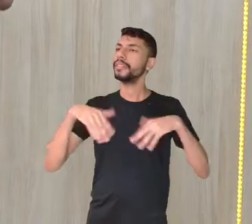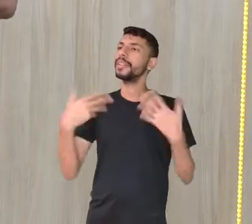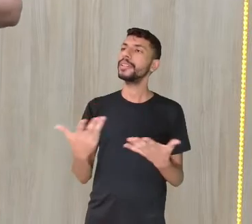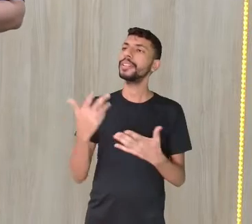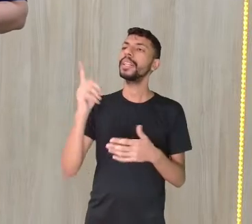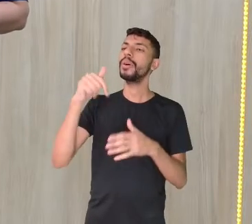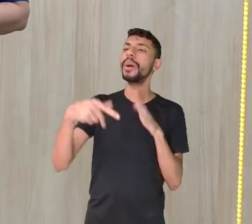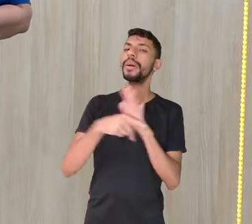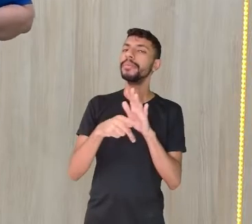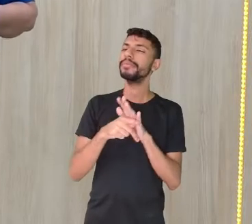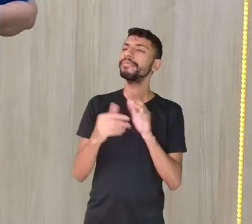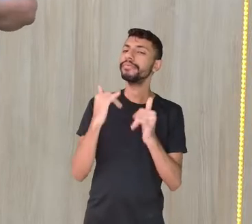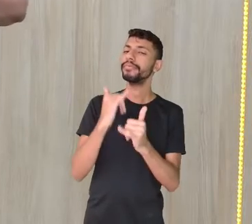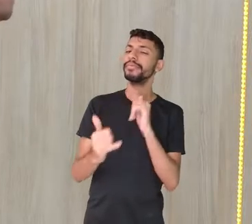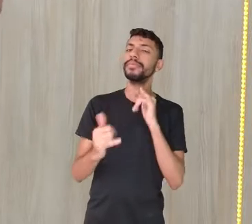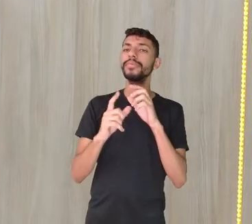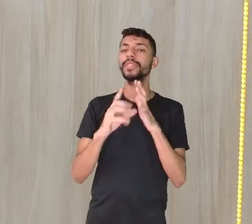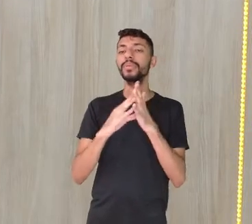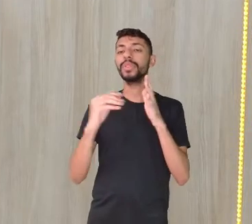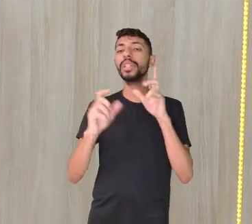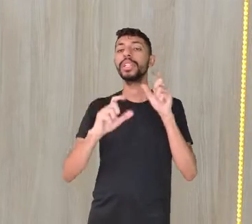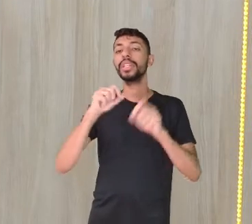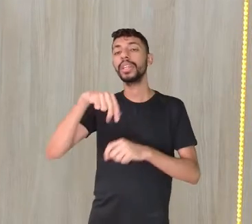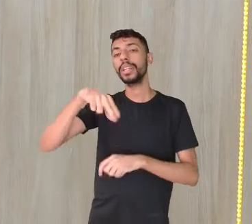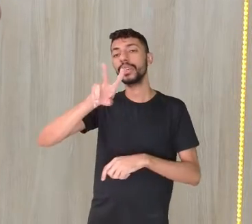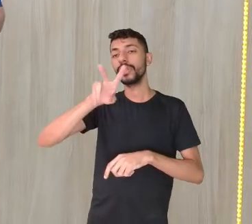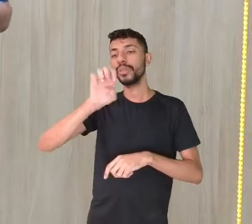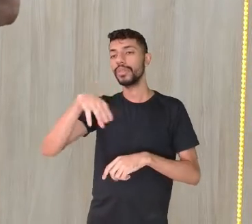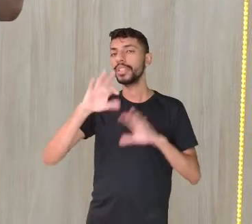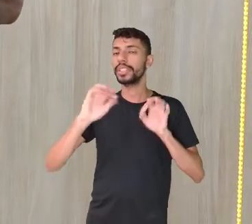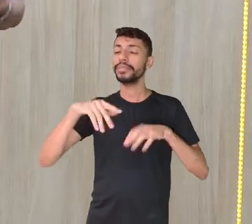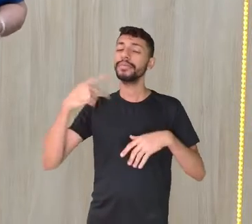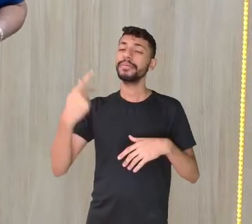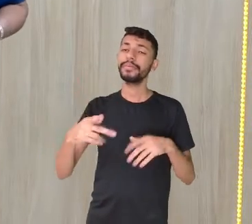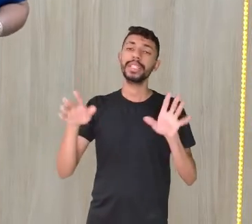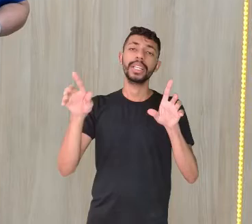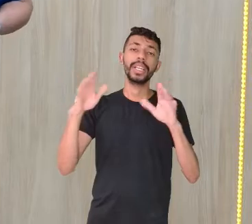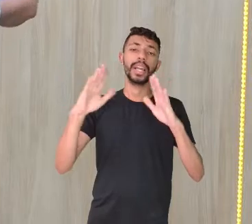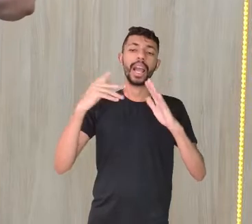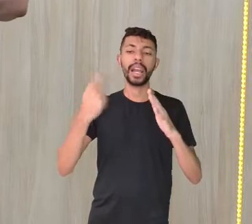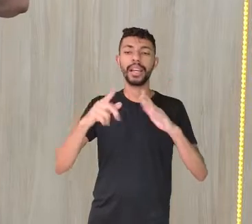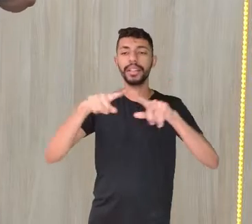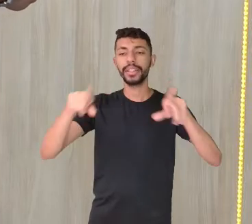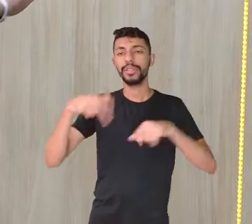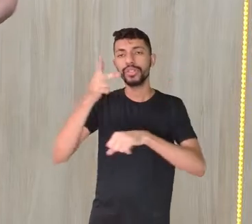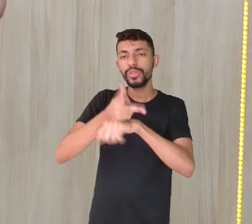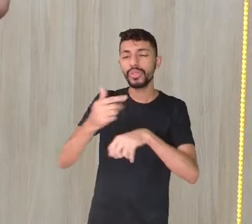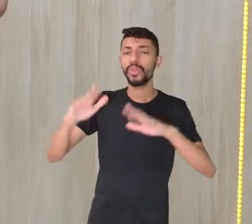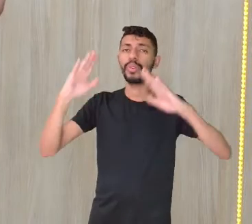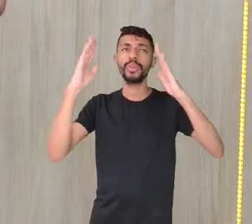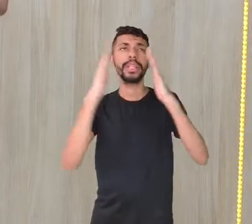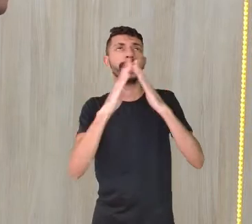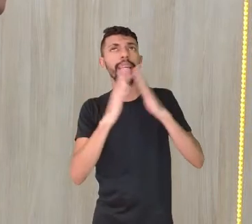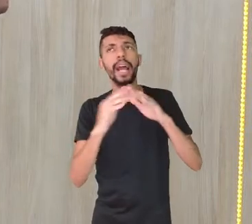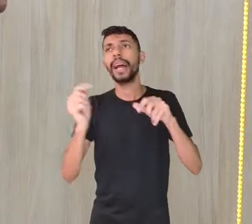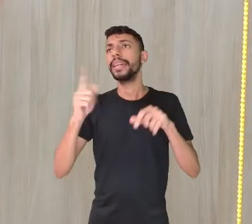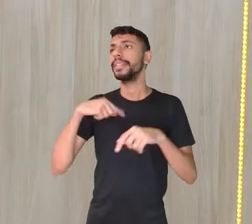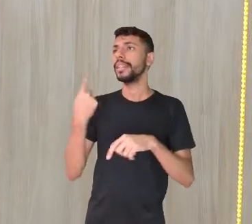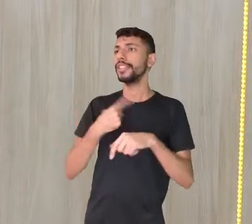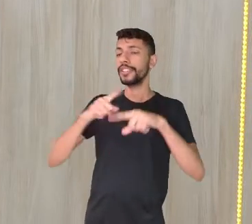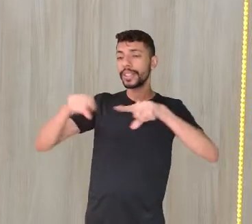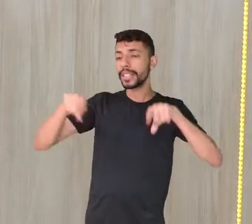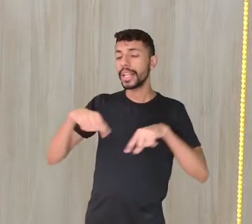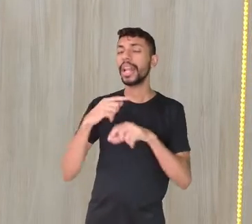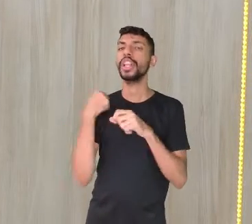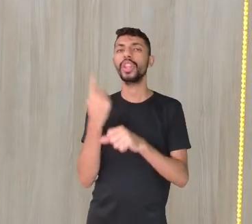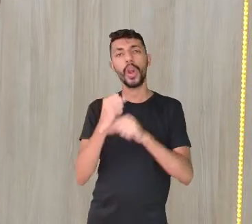numa nuvem. E também em casa, aqui no estúdio, lá na nossa sala, a gente vai poder acionar. E outras pessoas